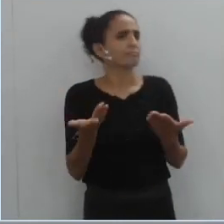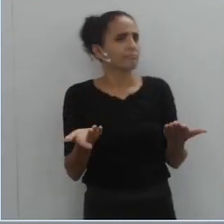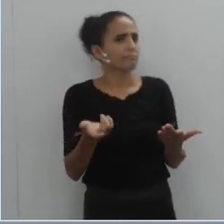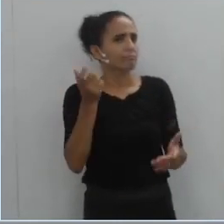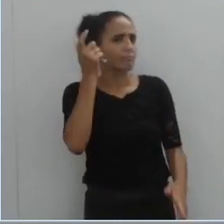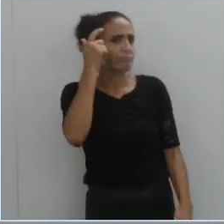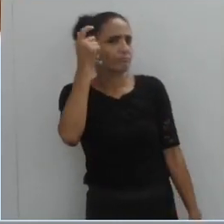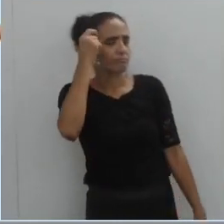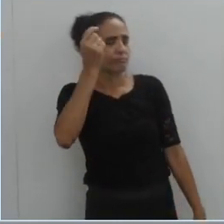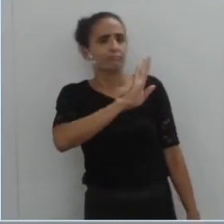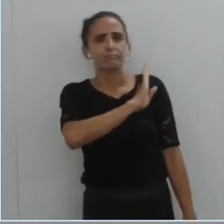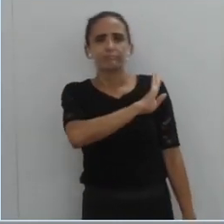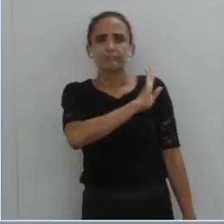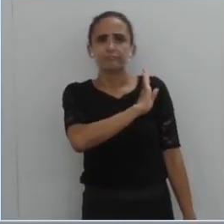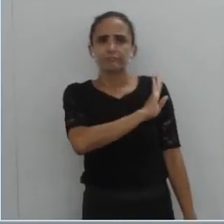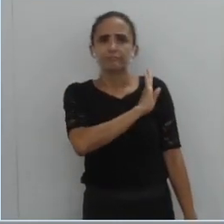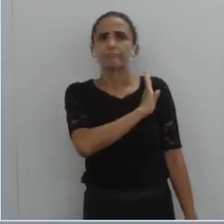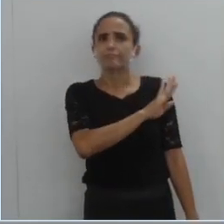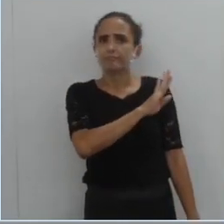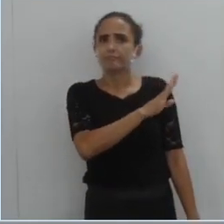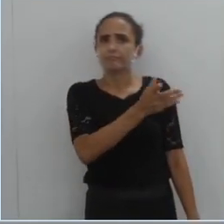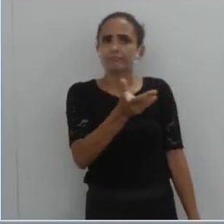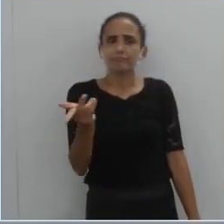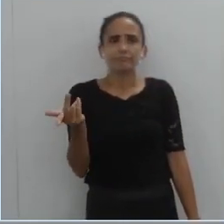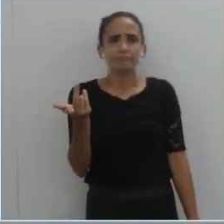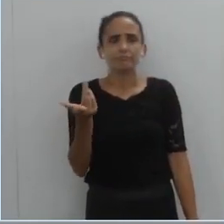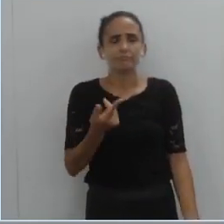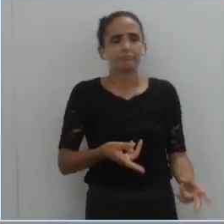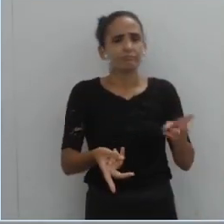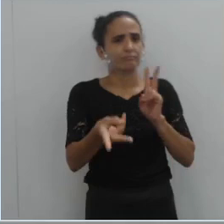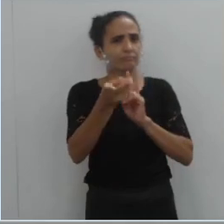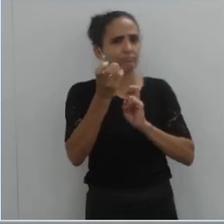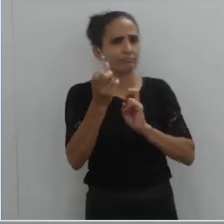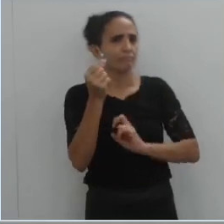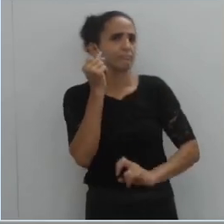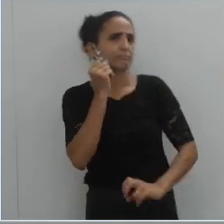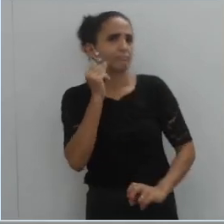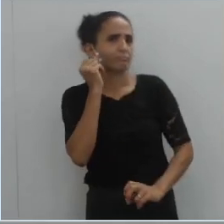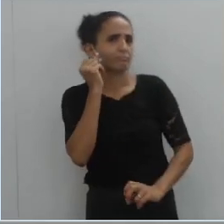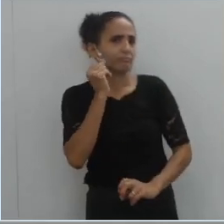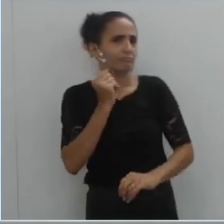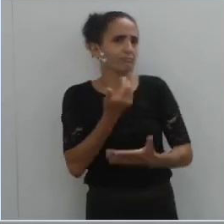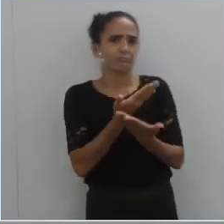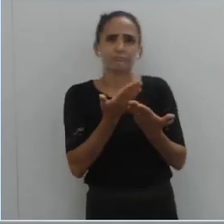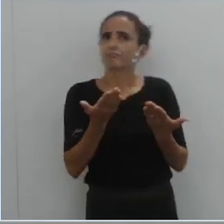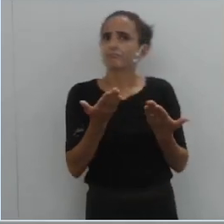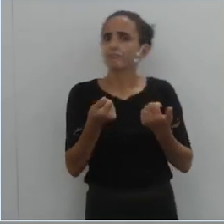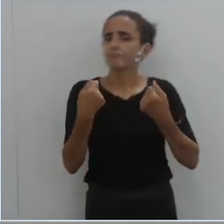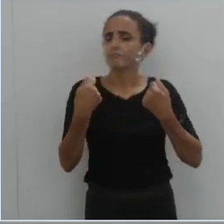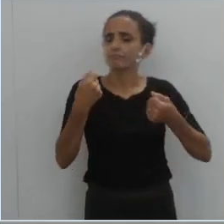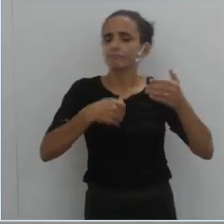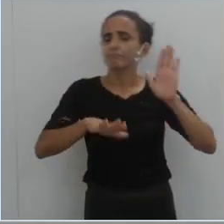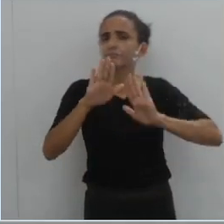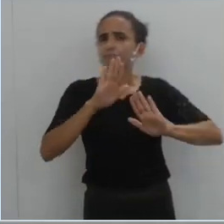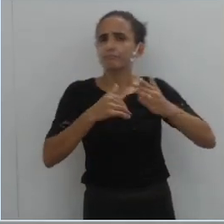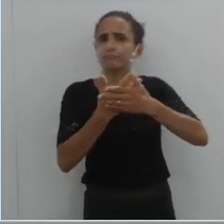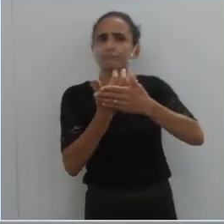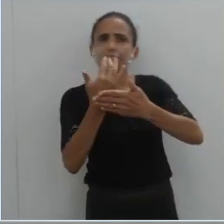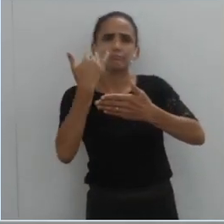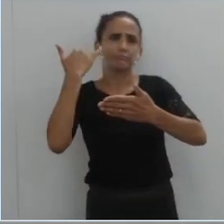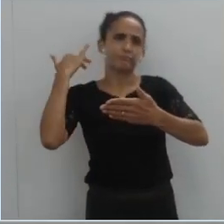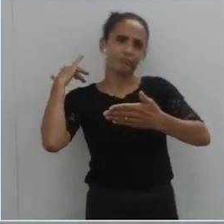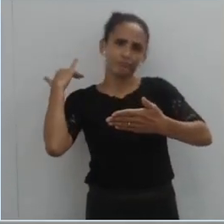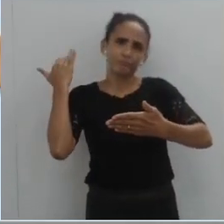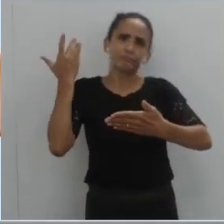quantos preconceitos a gente tem sobre a mulher. Então, isso não vem de agora. Isso vem